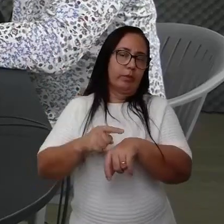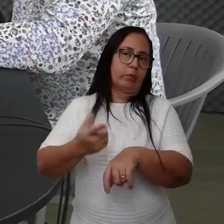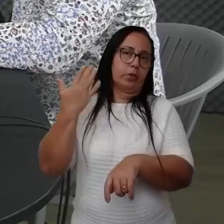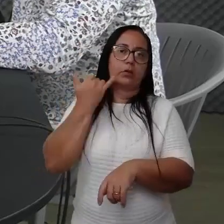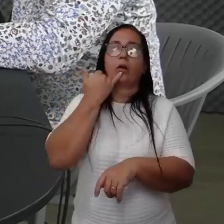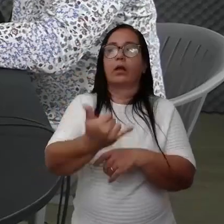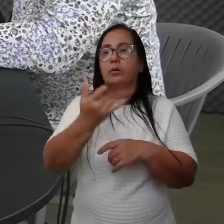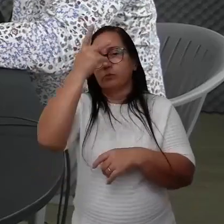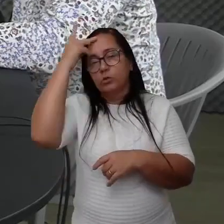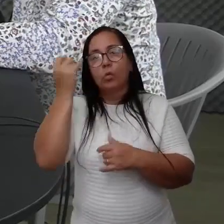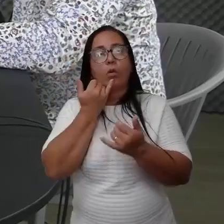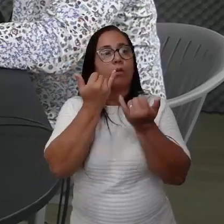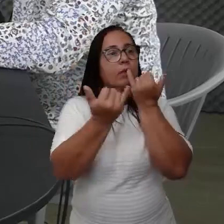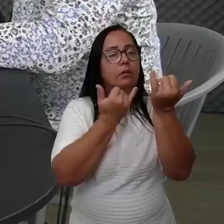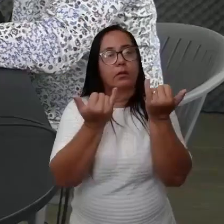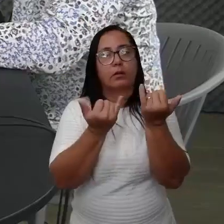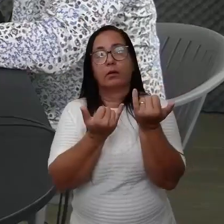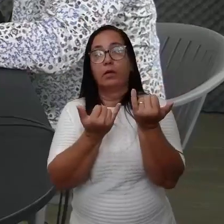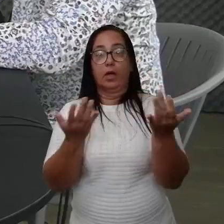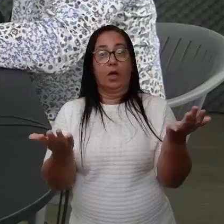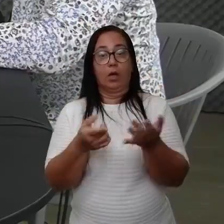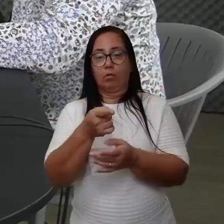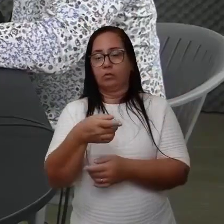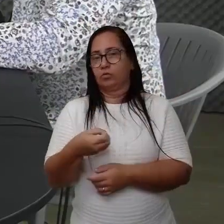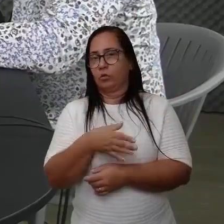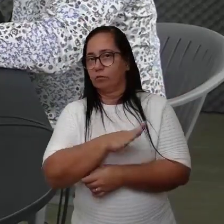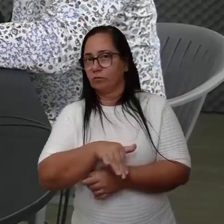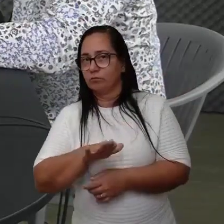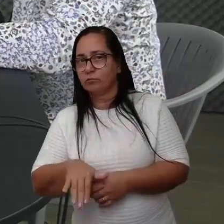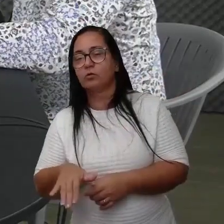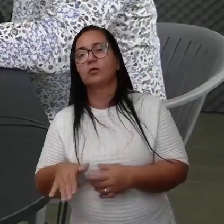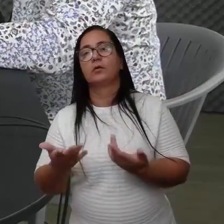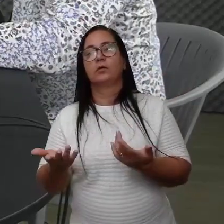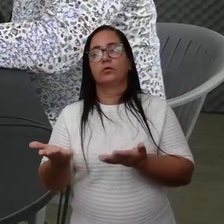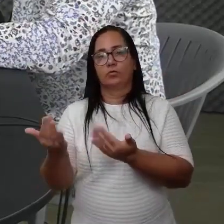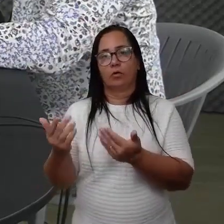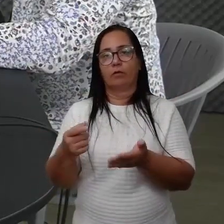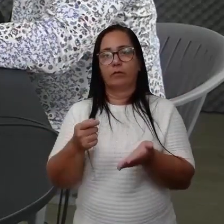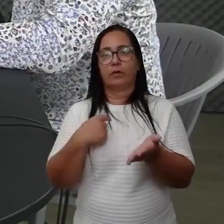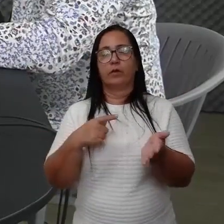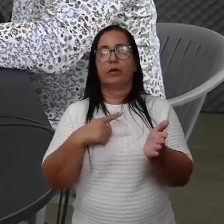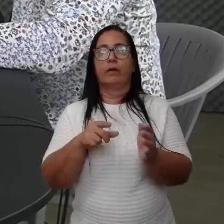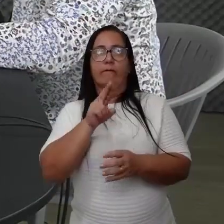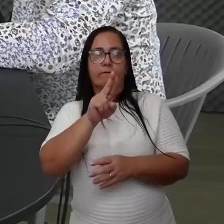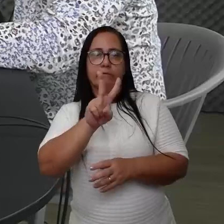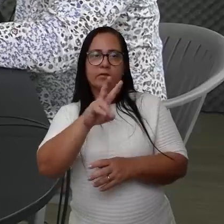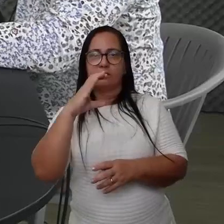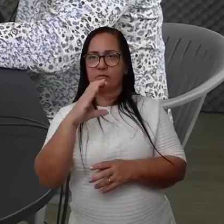ligando para as pessoas, ou indo em loco. Mas aí esses meninos e meninas hoje que vivem no celular escrevendo VC,